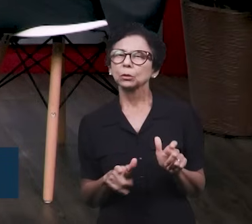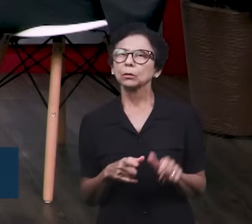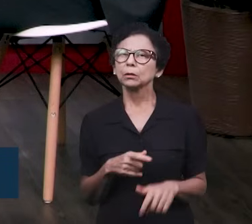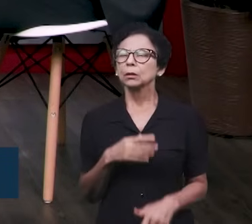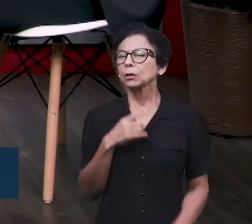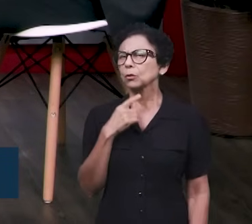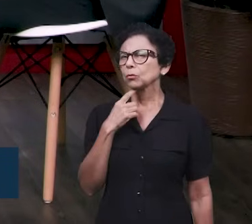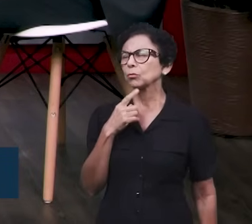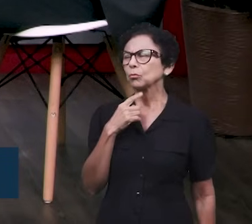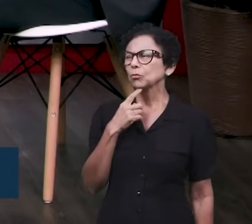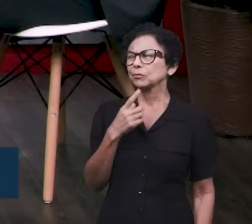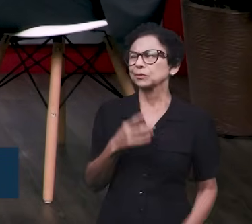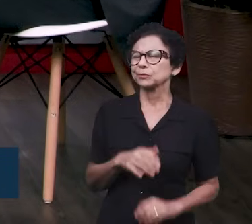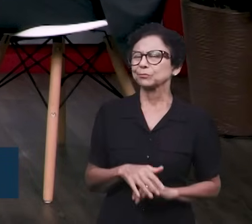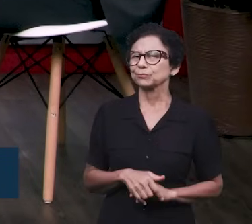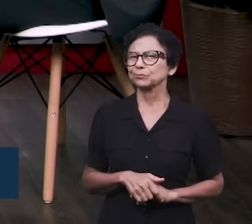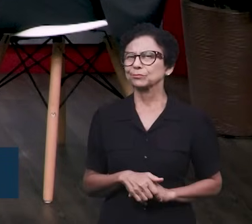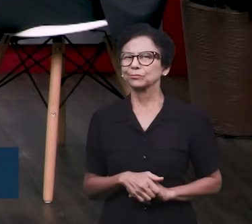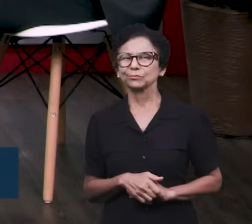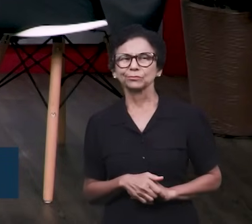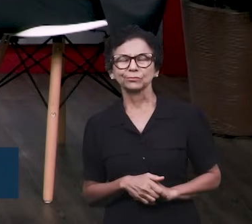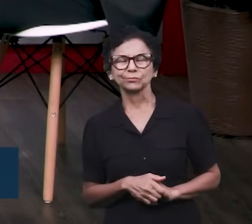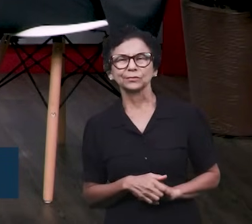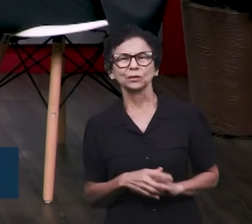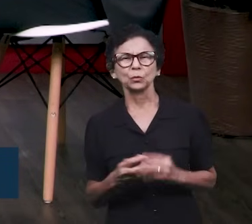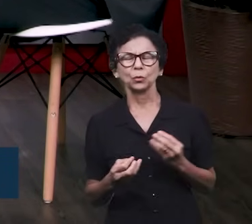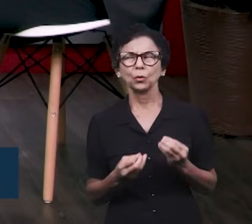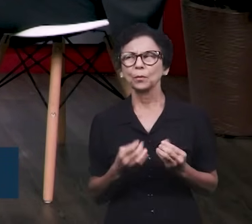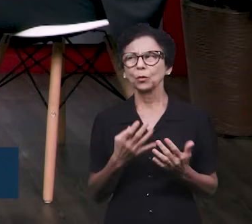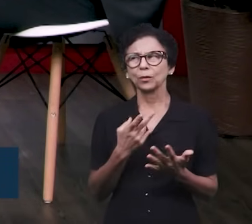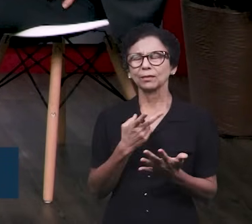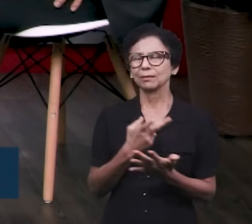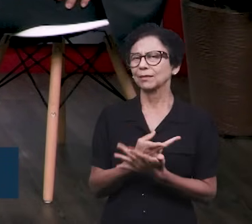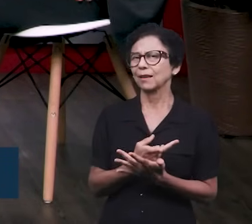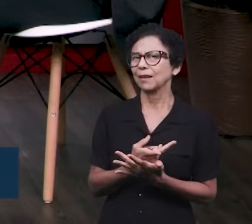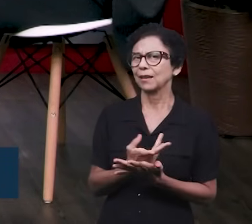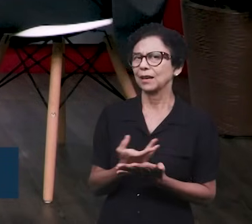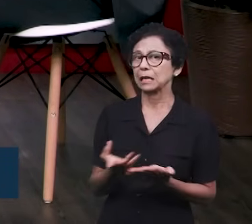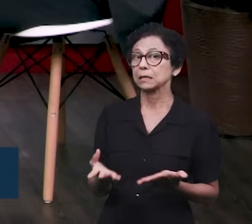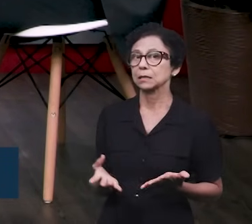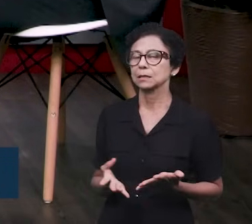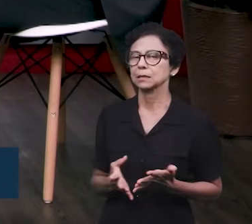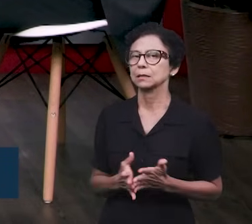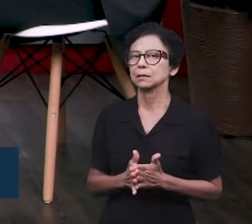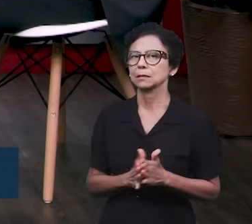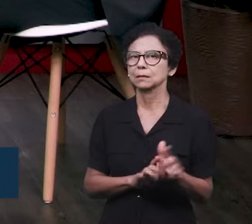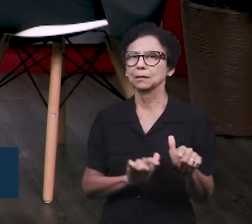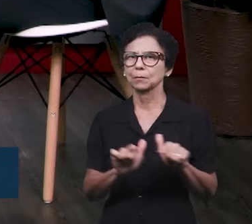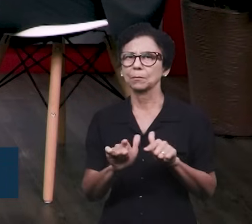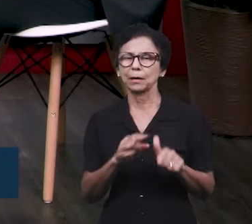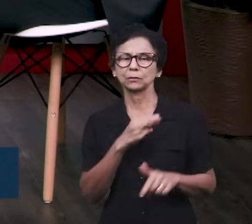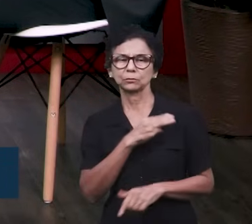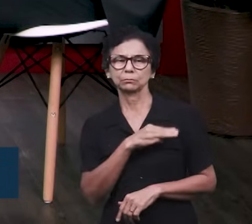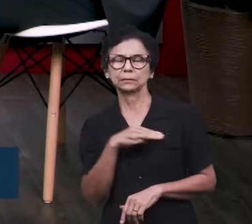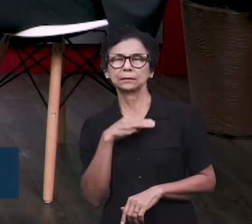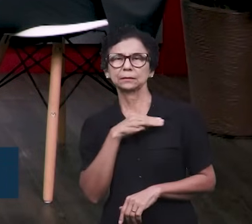Como é que funciona, tem expectativa de como são esses trabalhos,